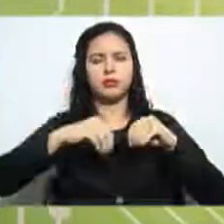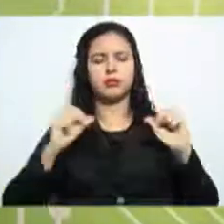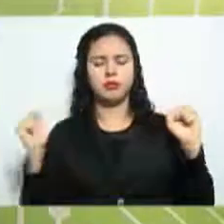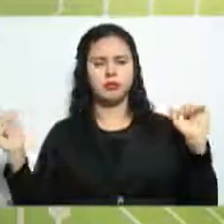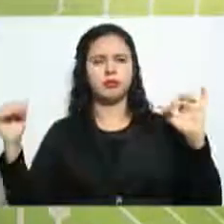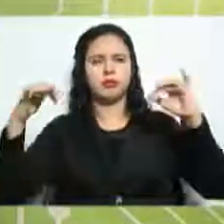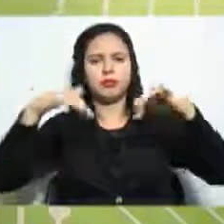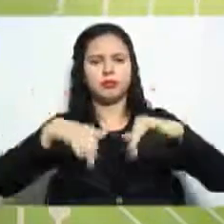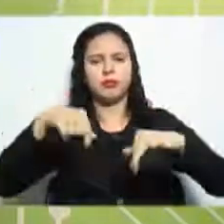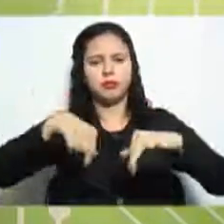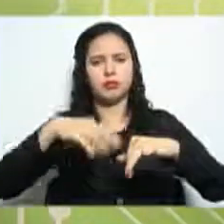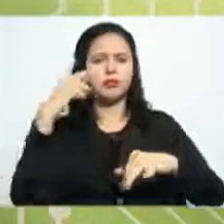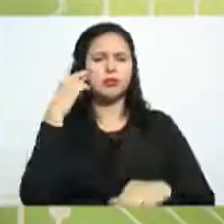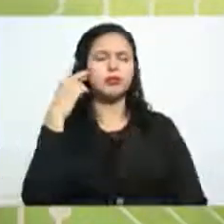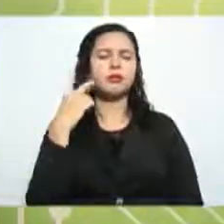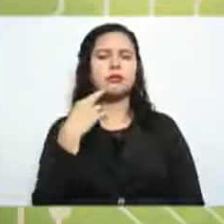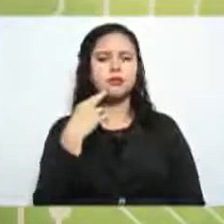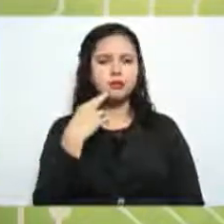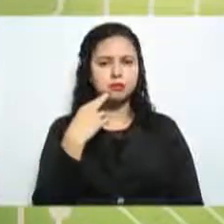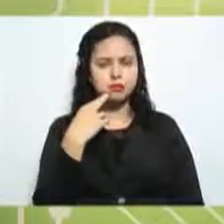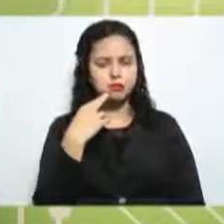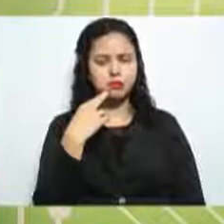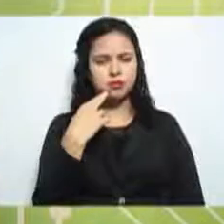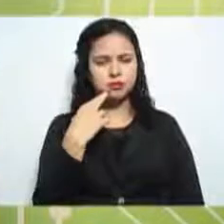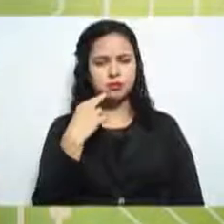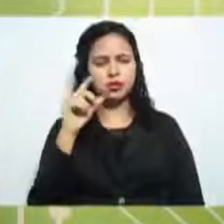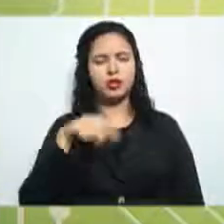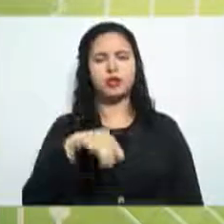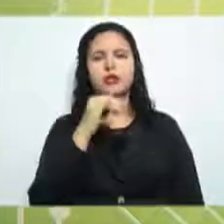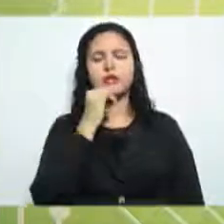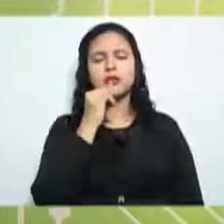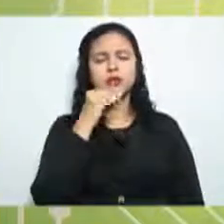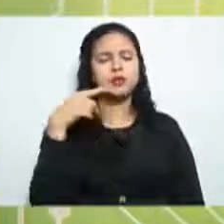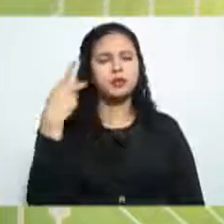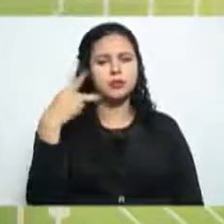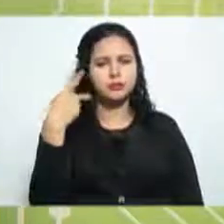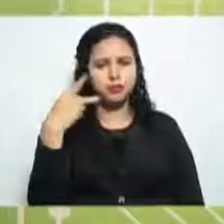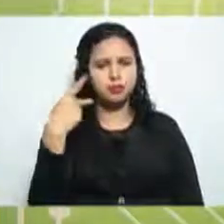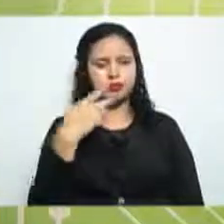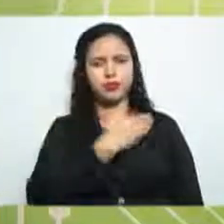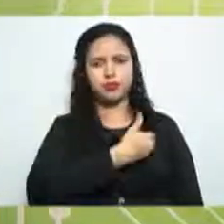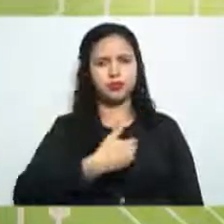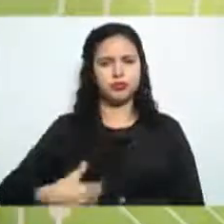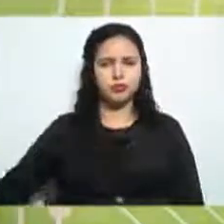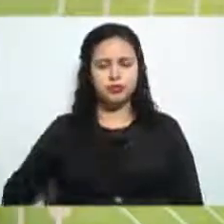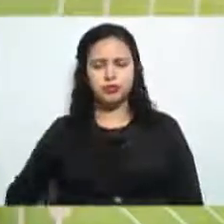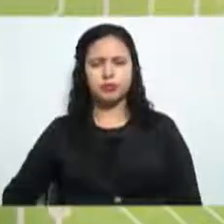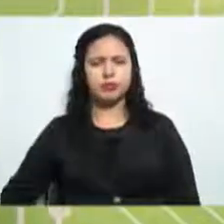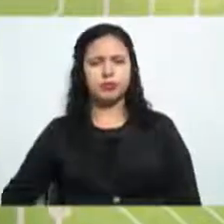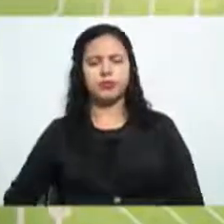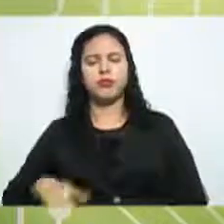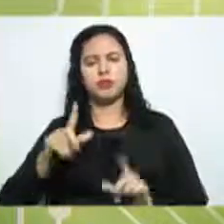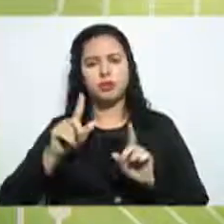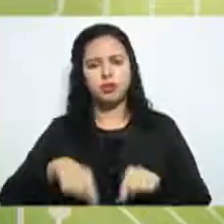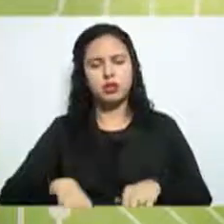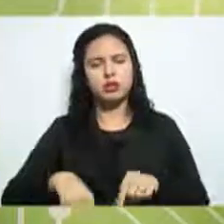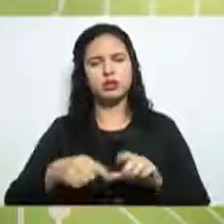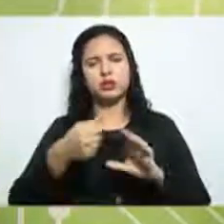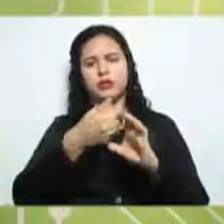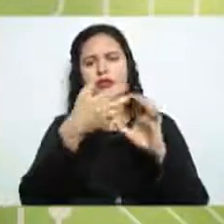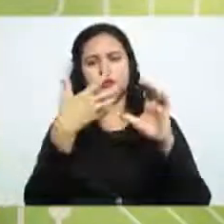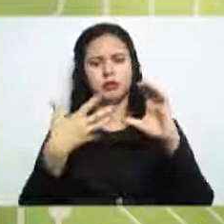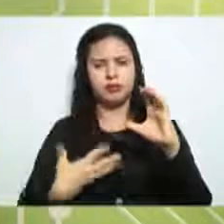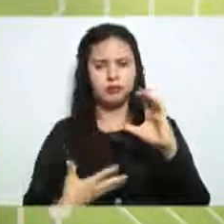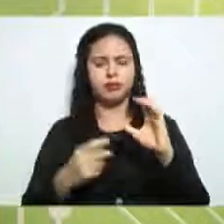década de 70 e 80. E isso é um exemplo de políticas públicas. Essa é uma política pública que caracteriza